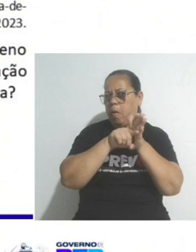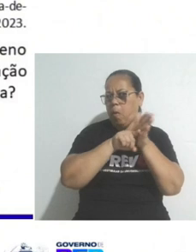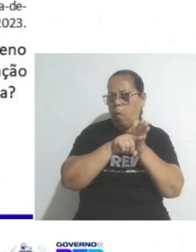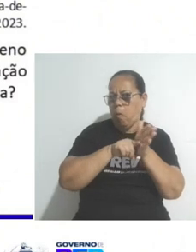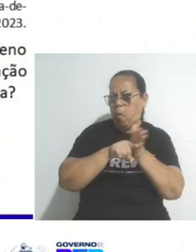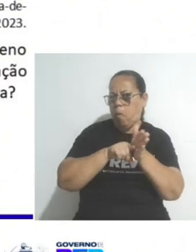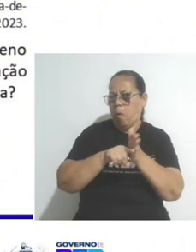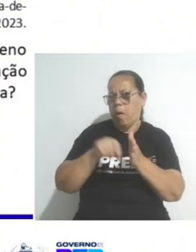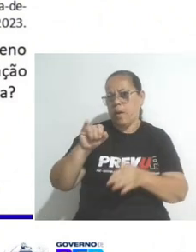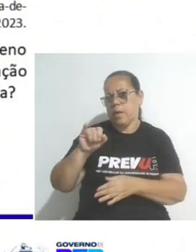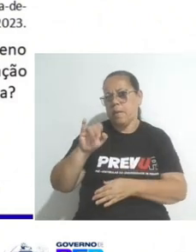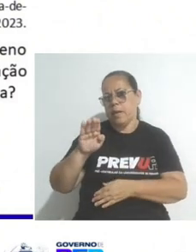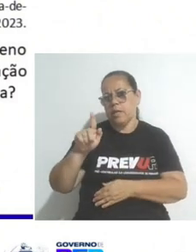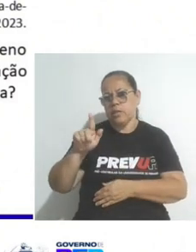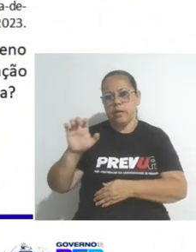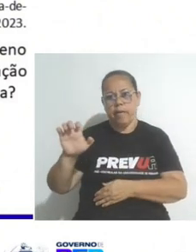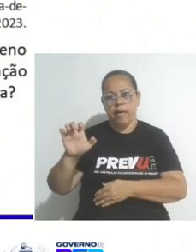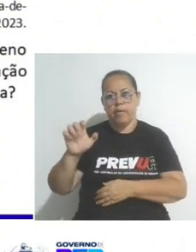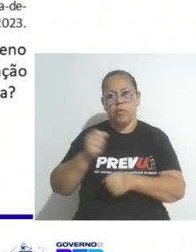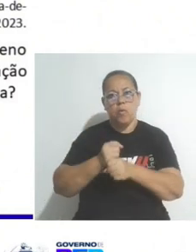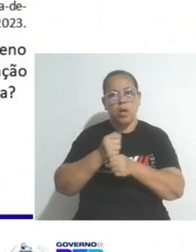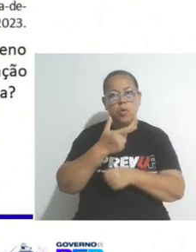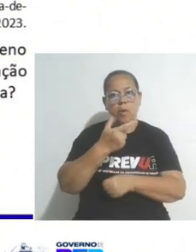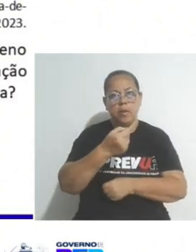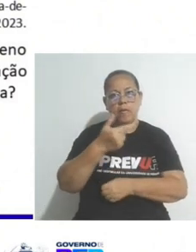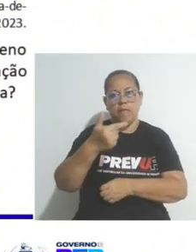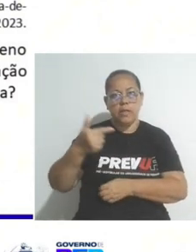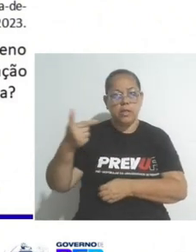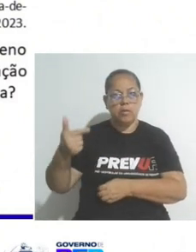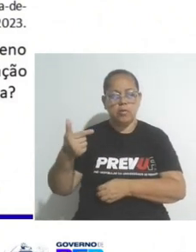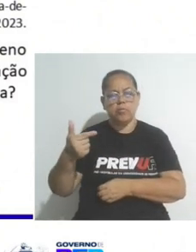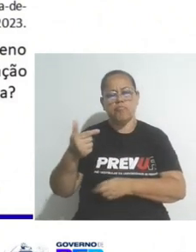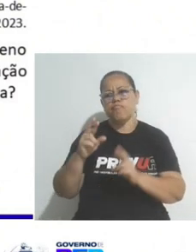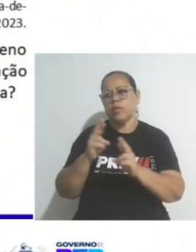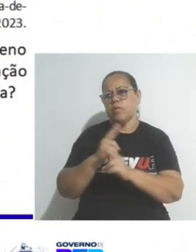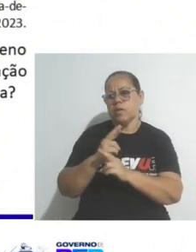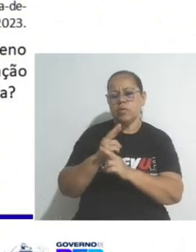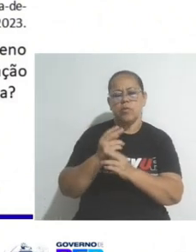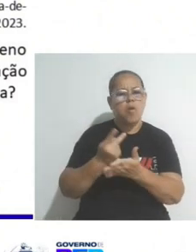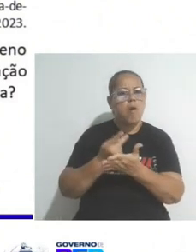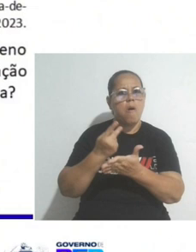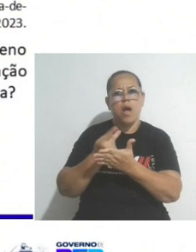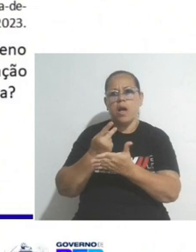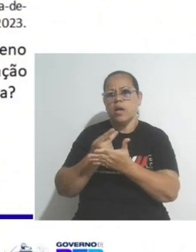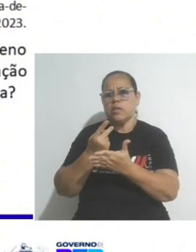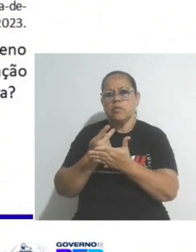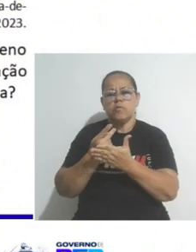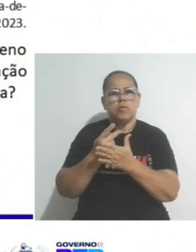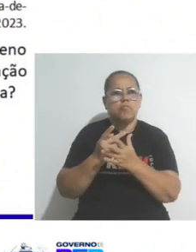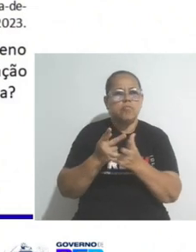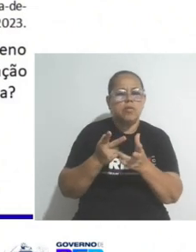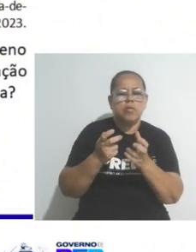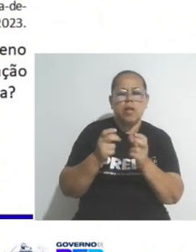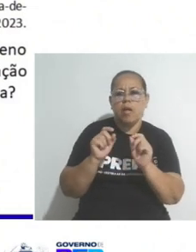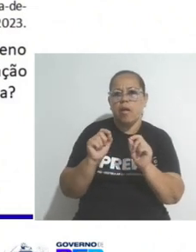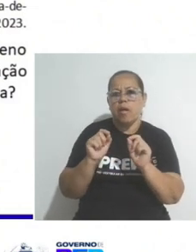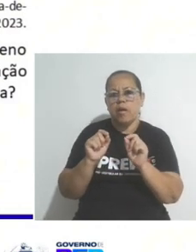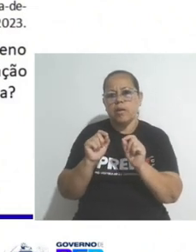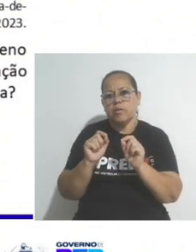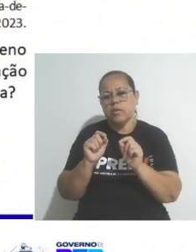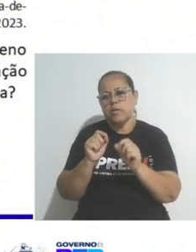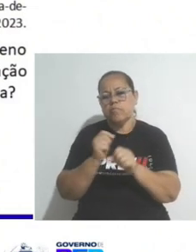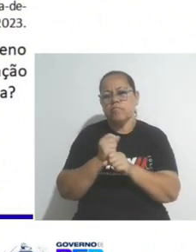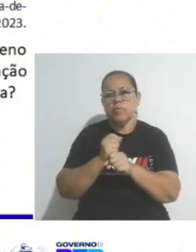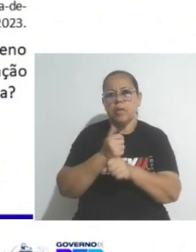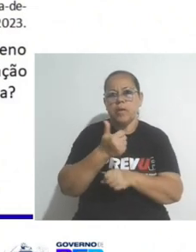demográfico de 2022 relaciona-se com um fenômeno identificado desde